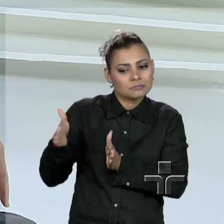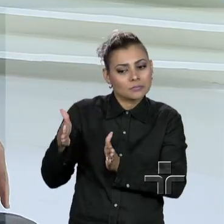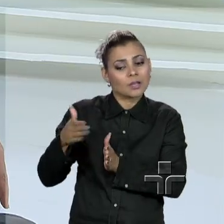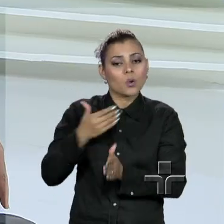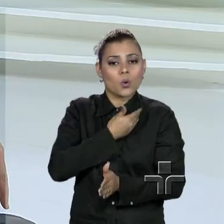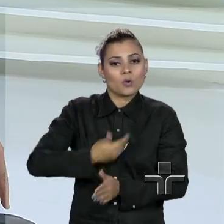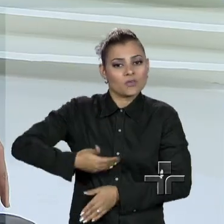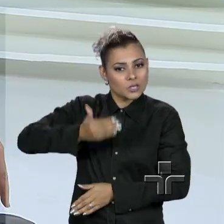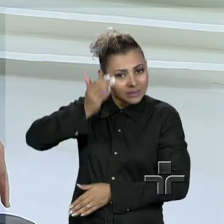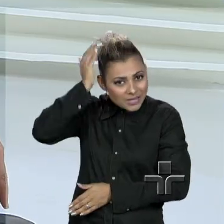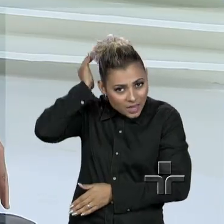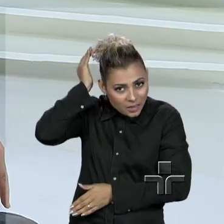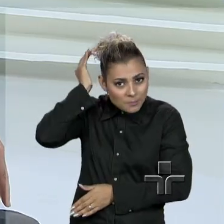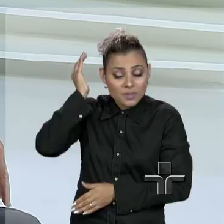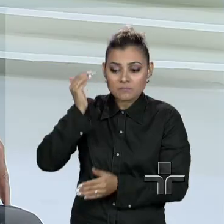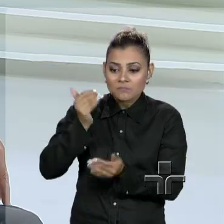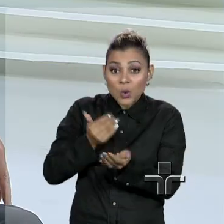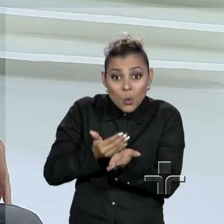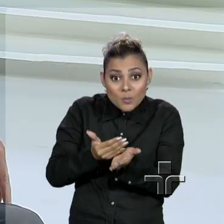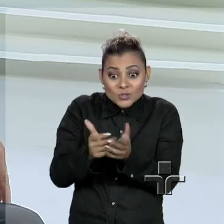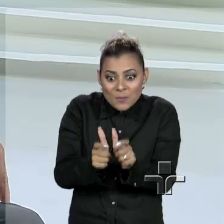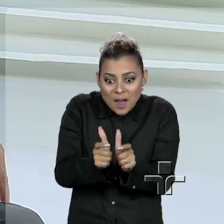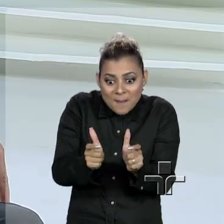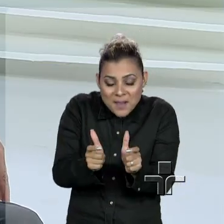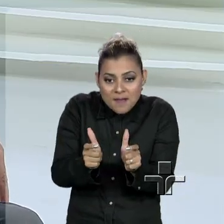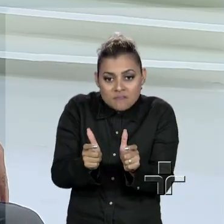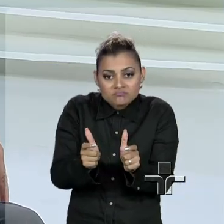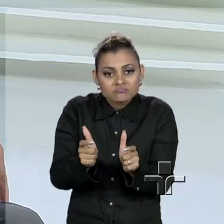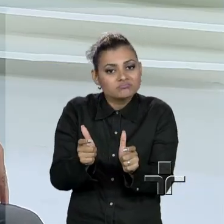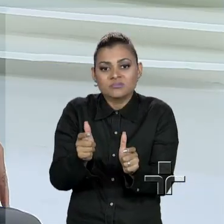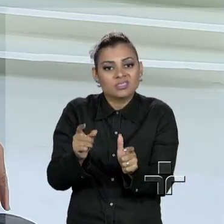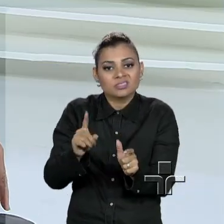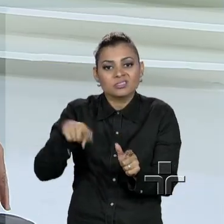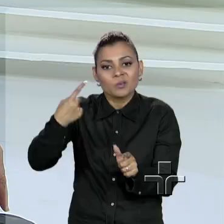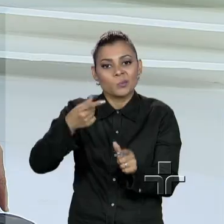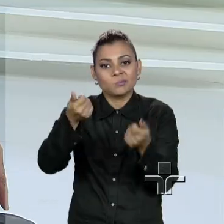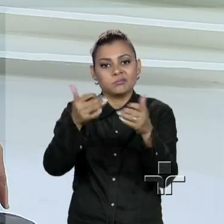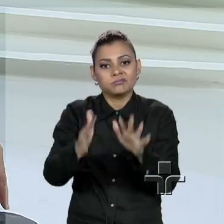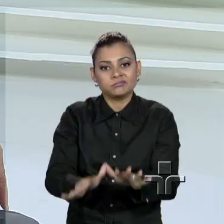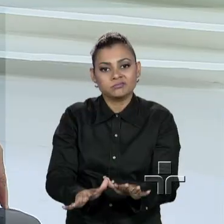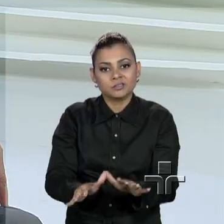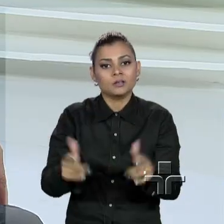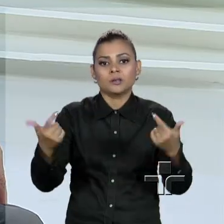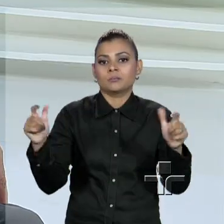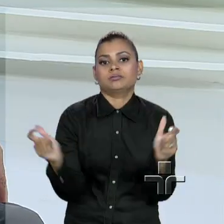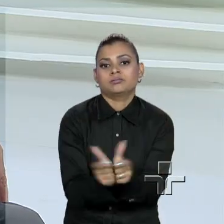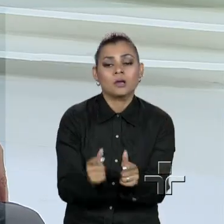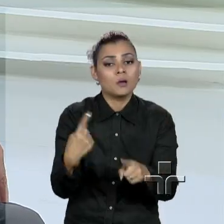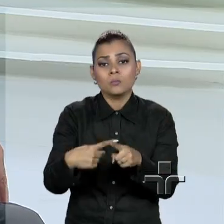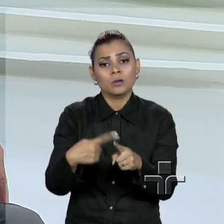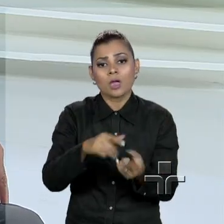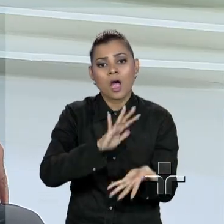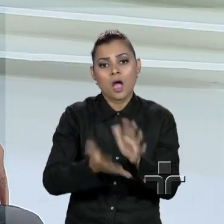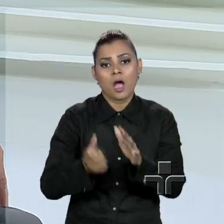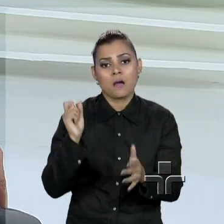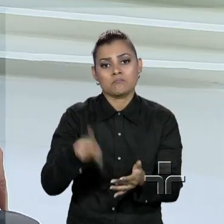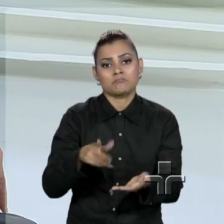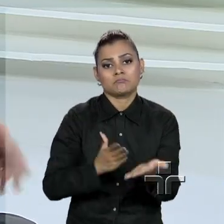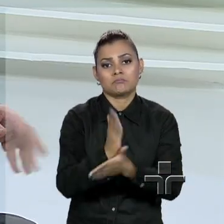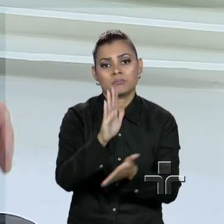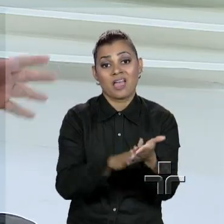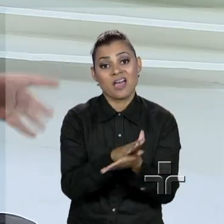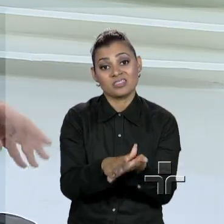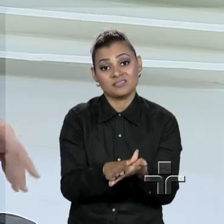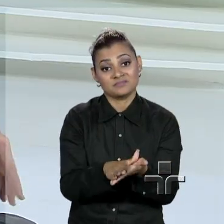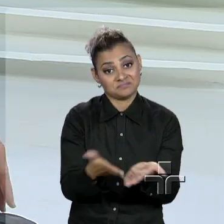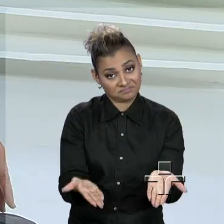Temer. Essa expansão foi frustrada exatamente porque não se aprovou a reforma da Previdência, por